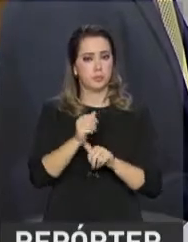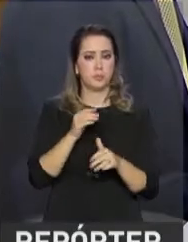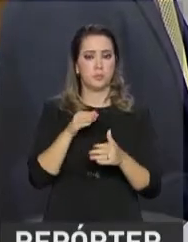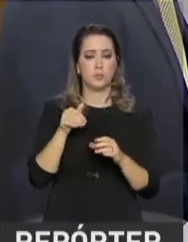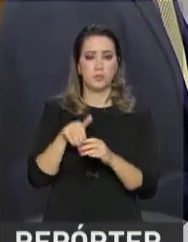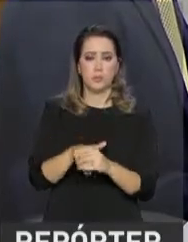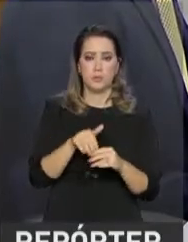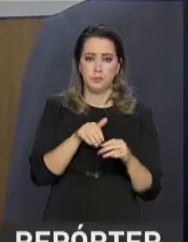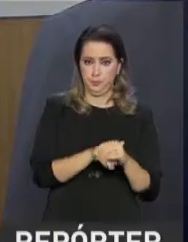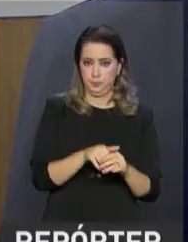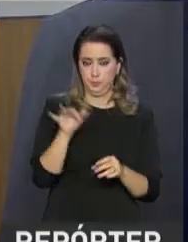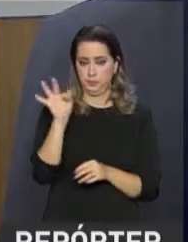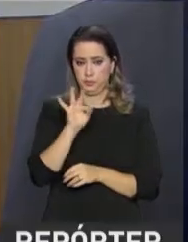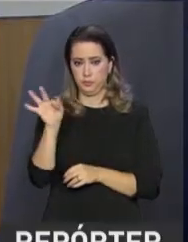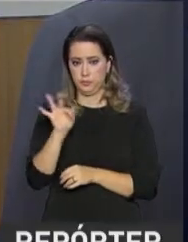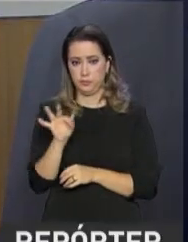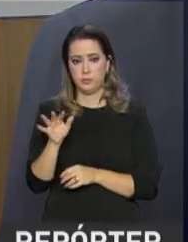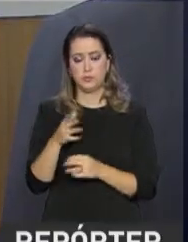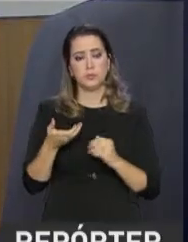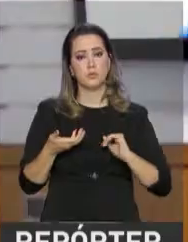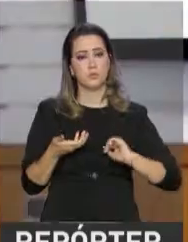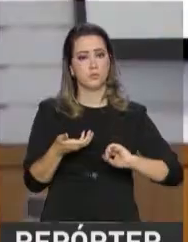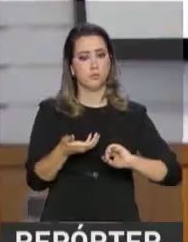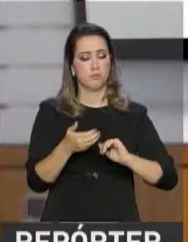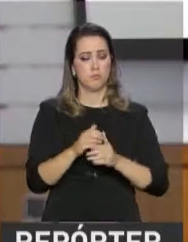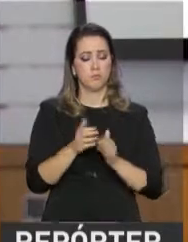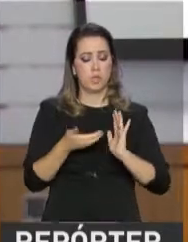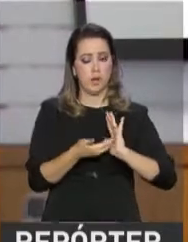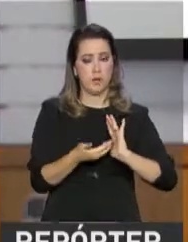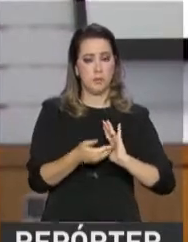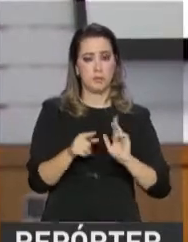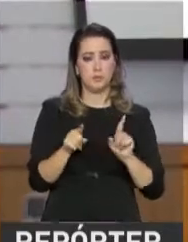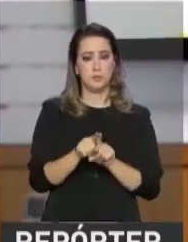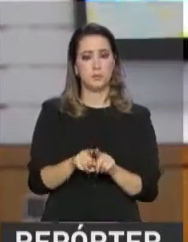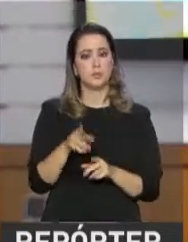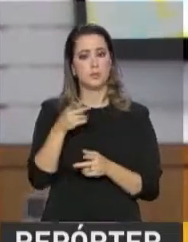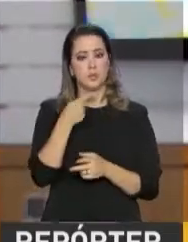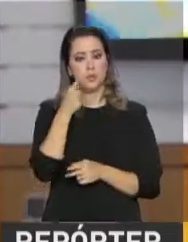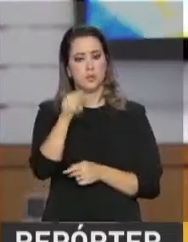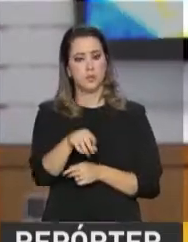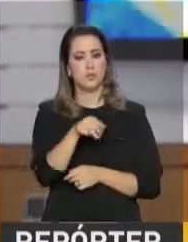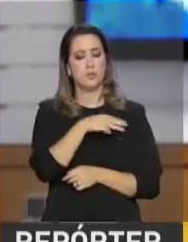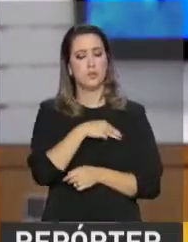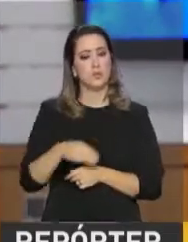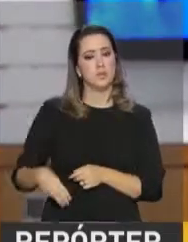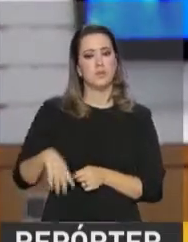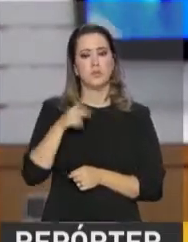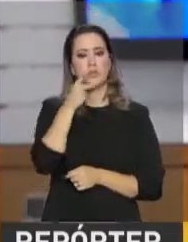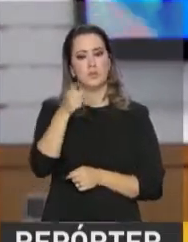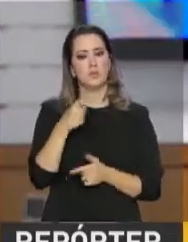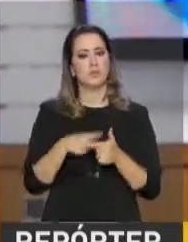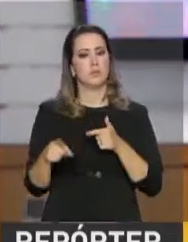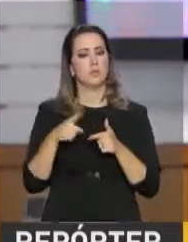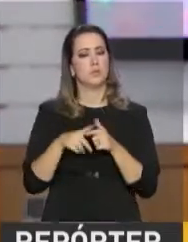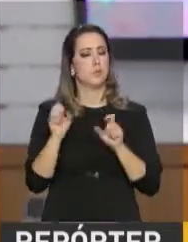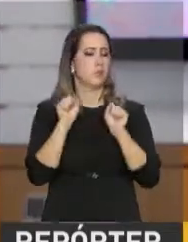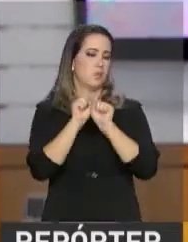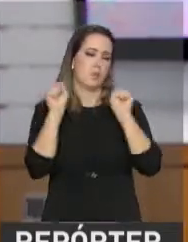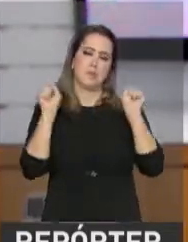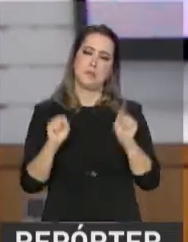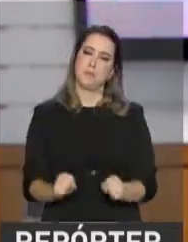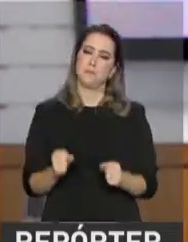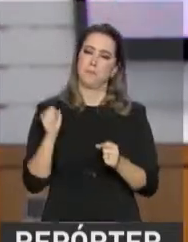em fevereiro no plenário da câmara na defesa da aprovação do texto o ministro frisou a injustiça do sistema de